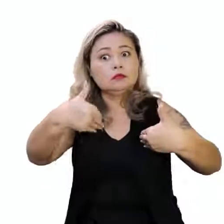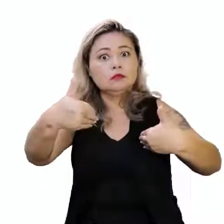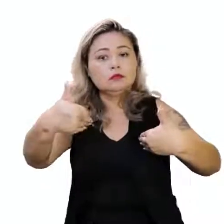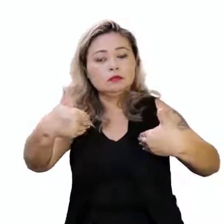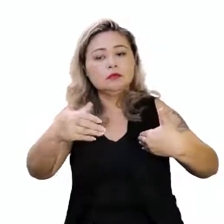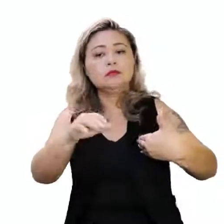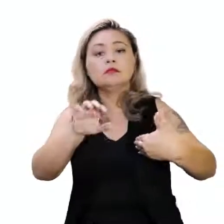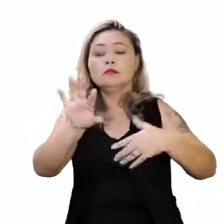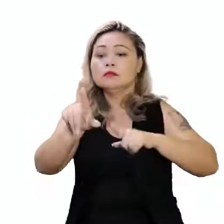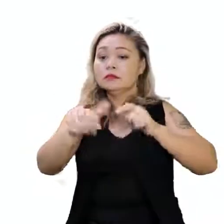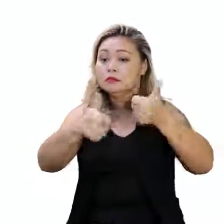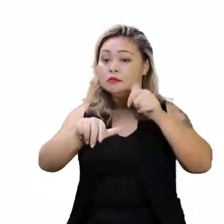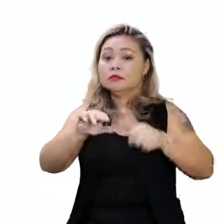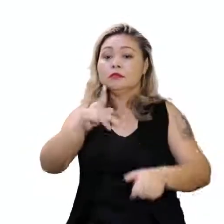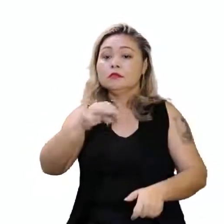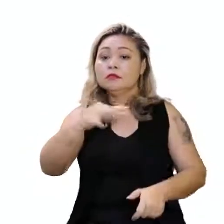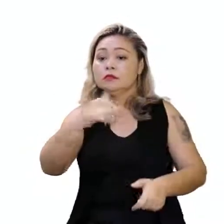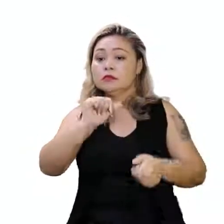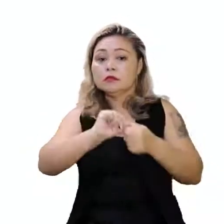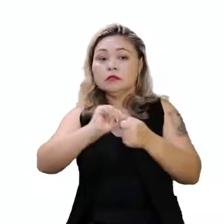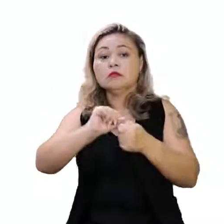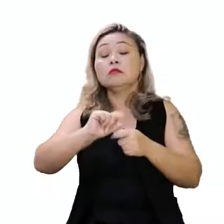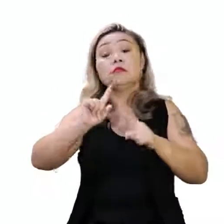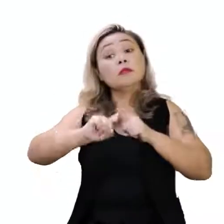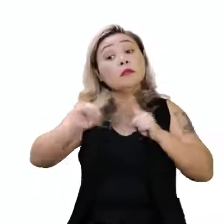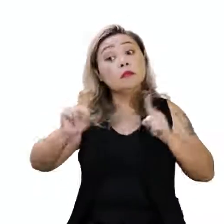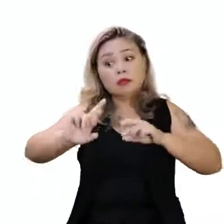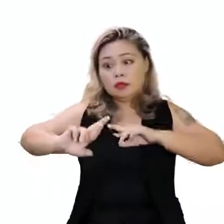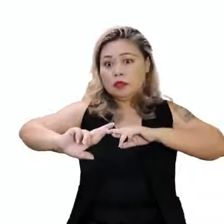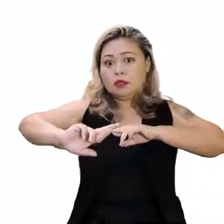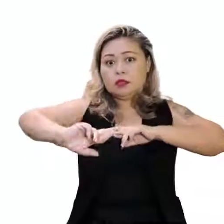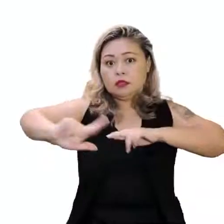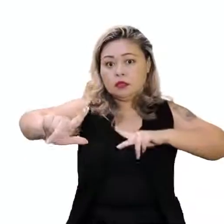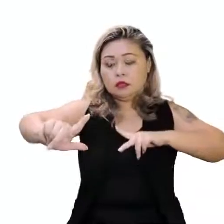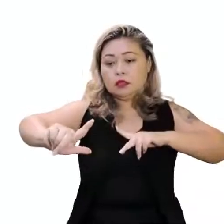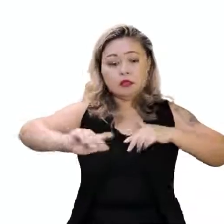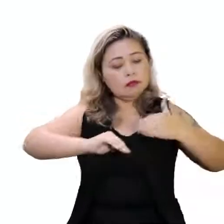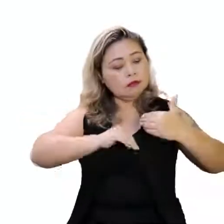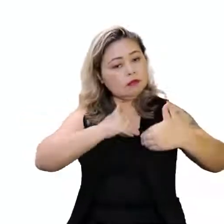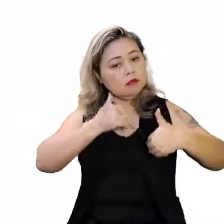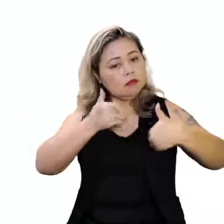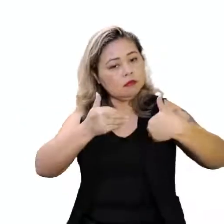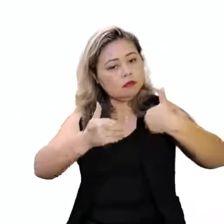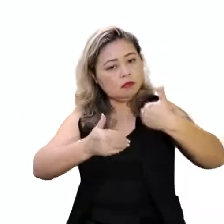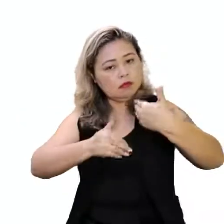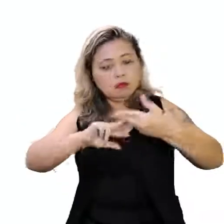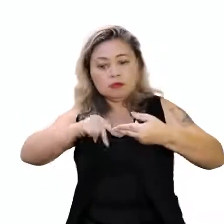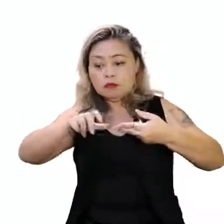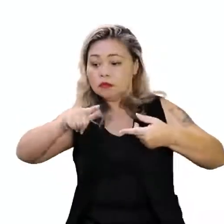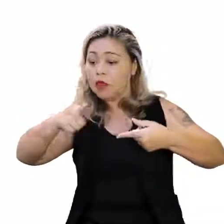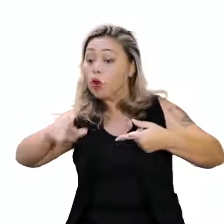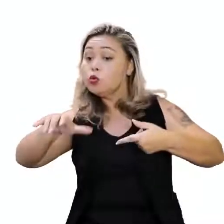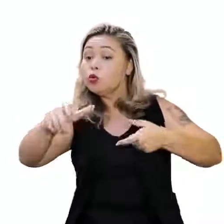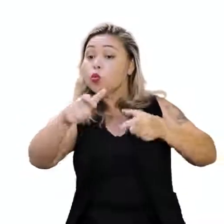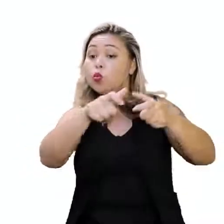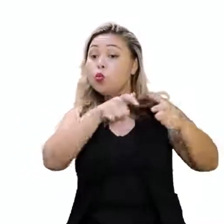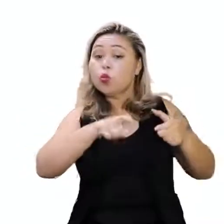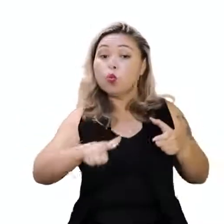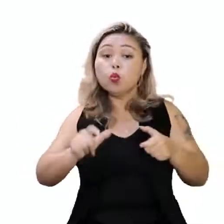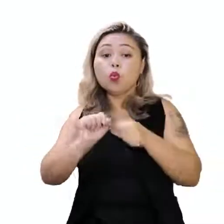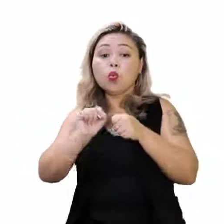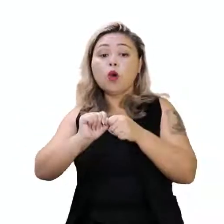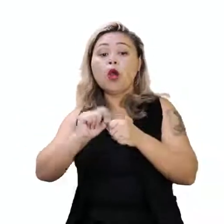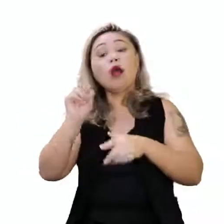adiantada da especiação. Mas tal diferenciação, porque acontece de forma gradual, na sequência geográfica das populações,